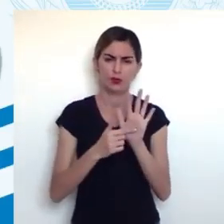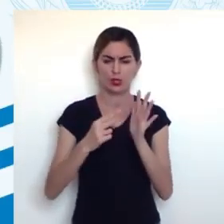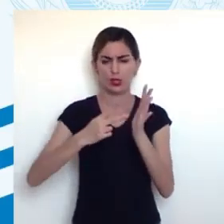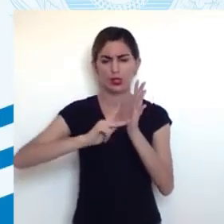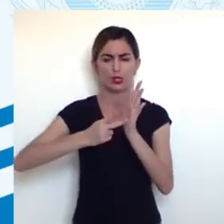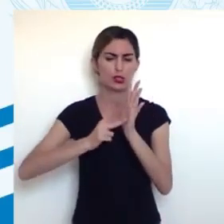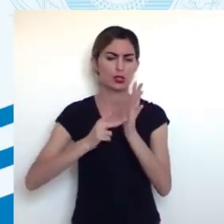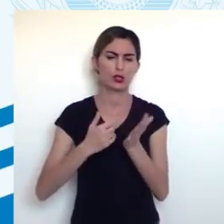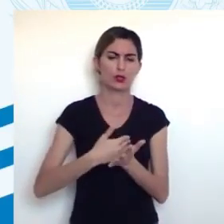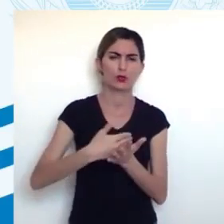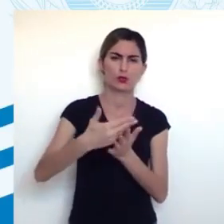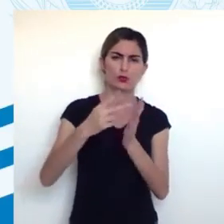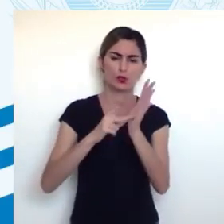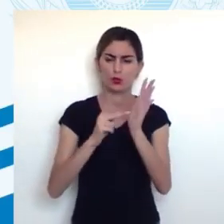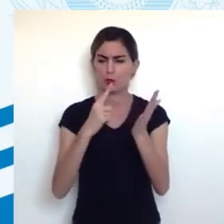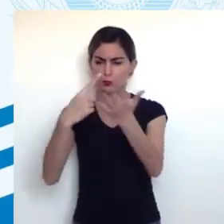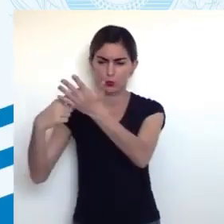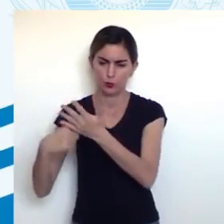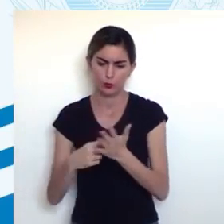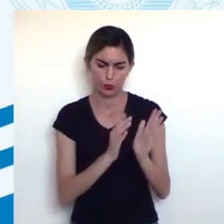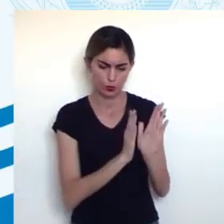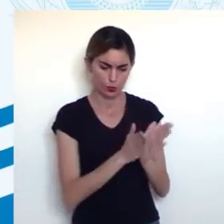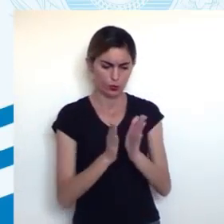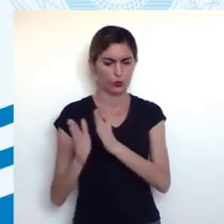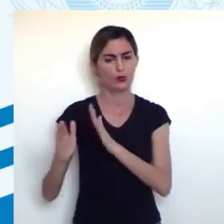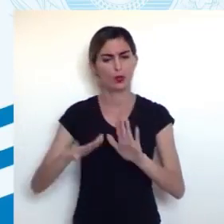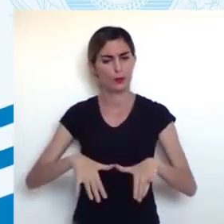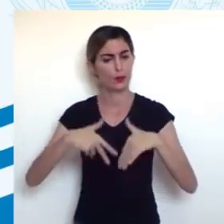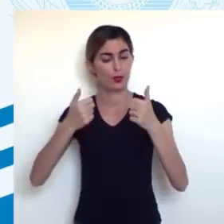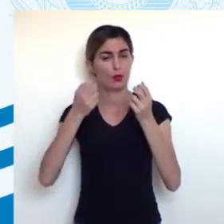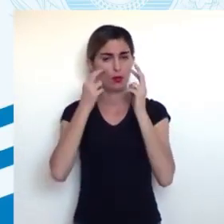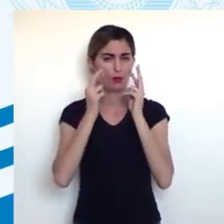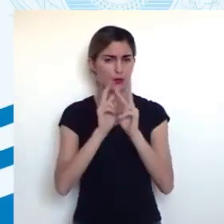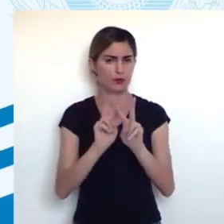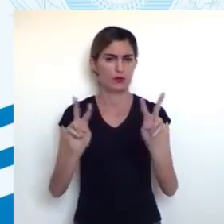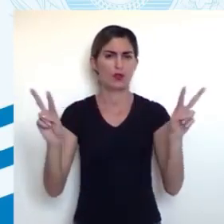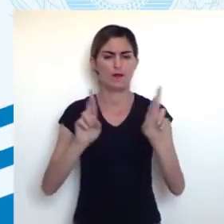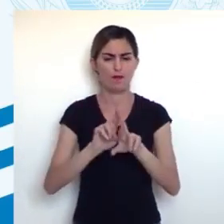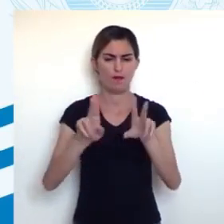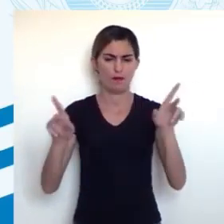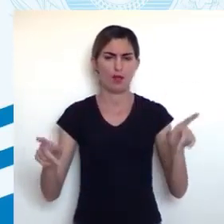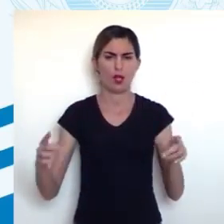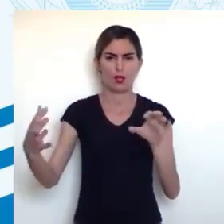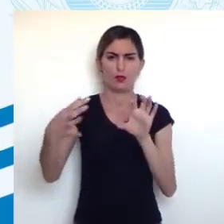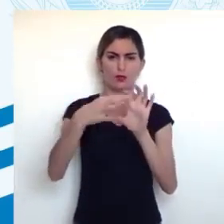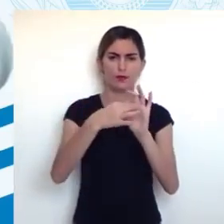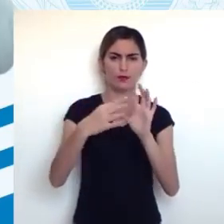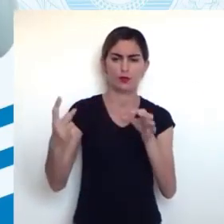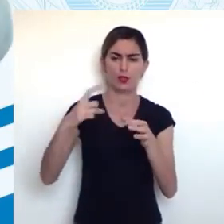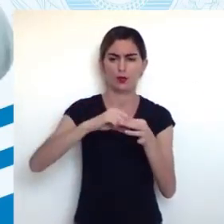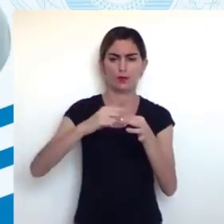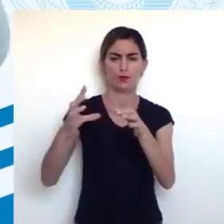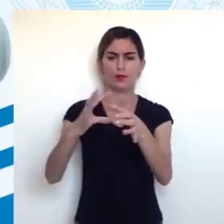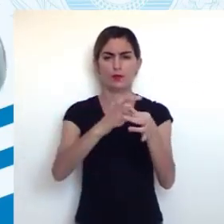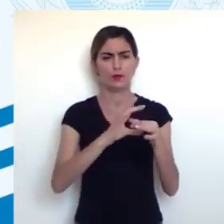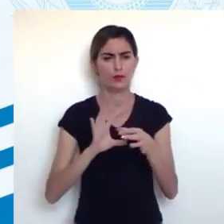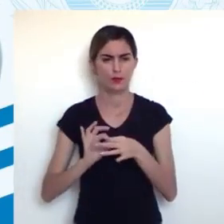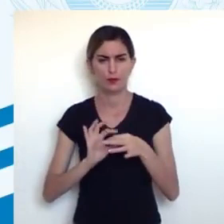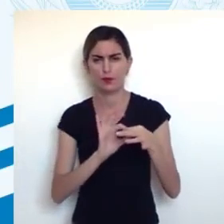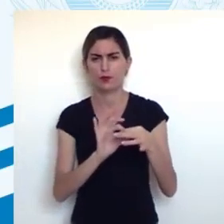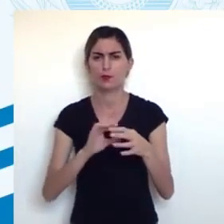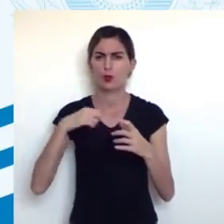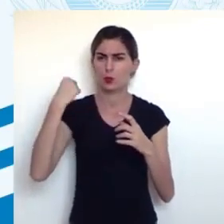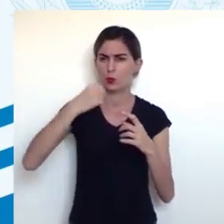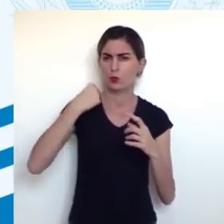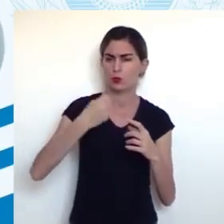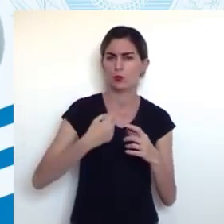os sindicatos passaram a se organizar melhor, ganhando assim vários associados. Então começa uma luta